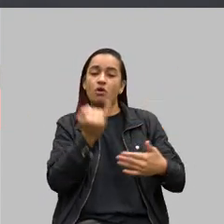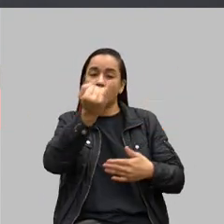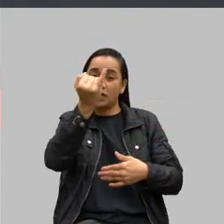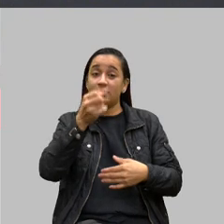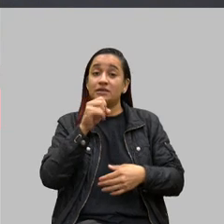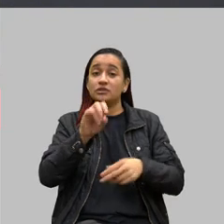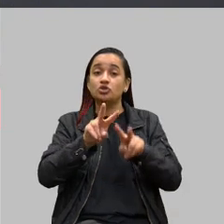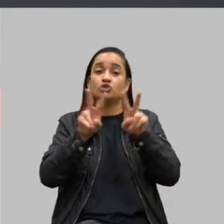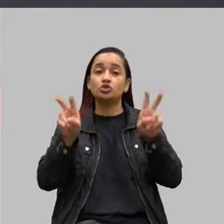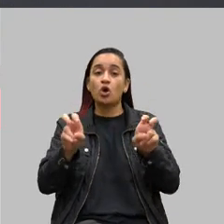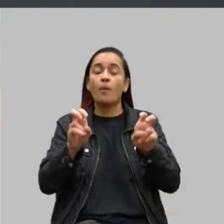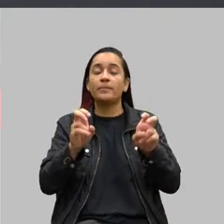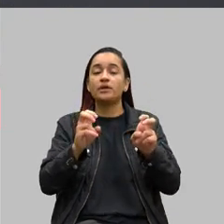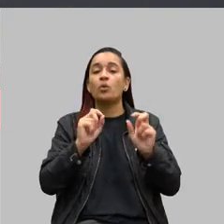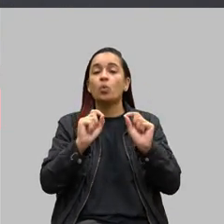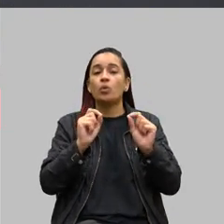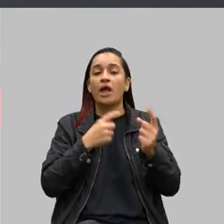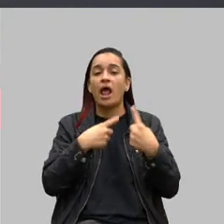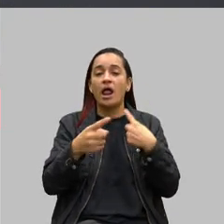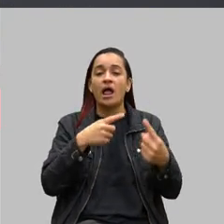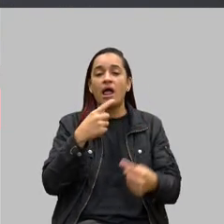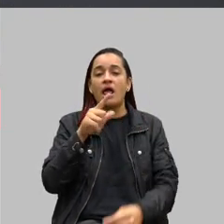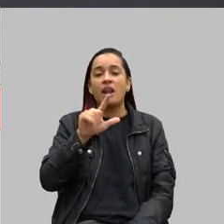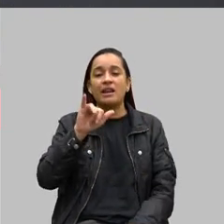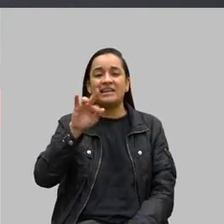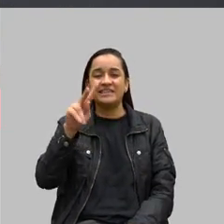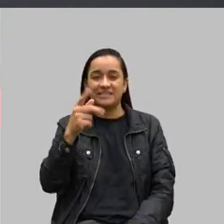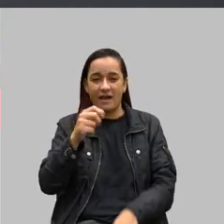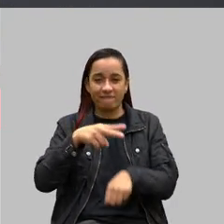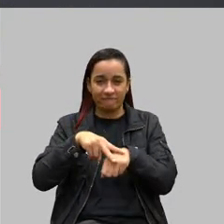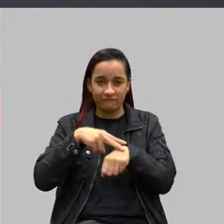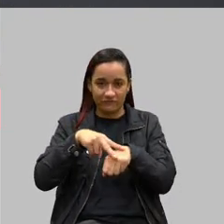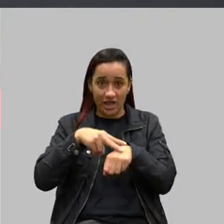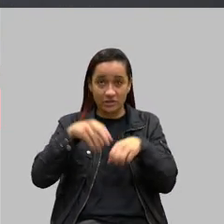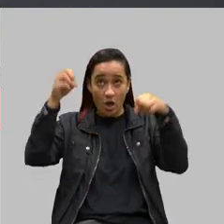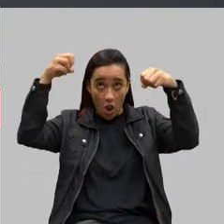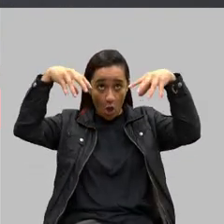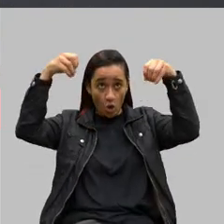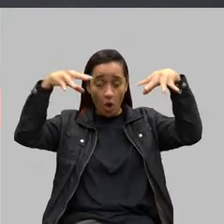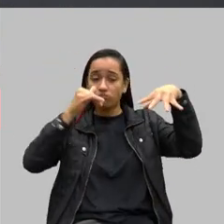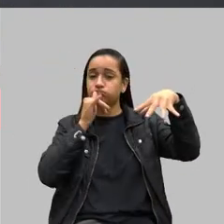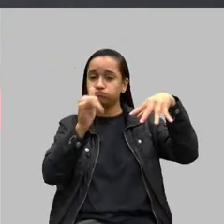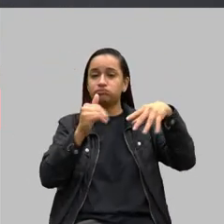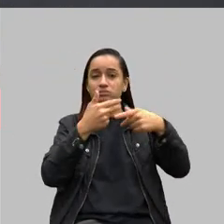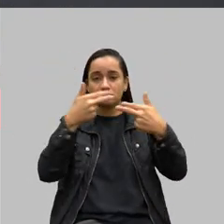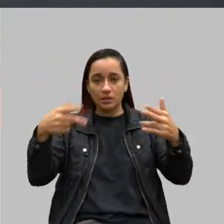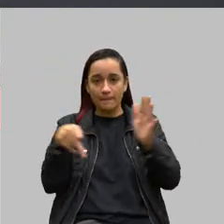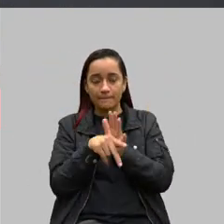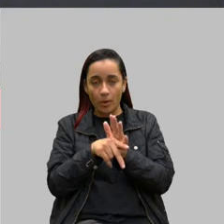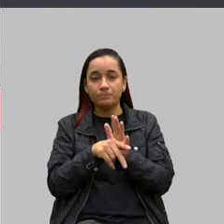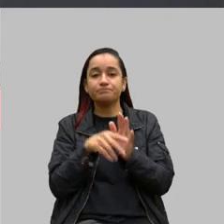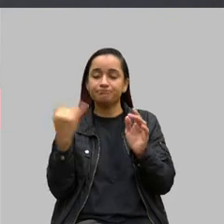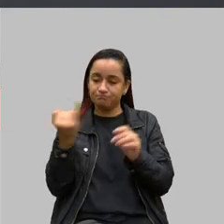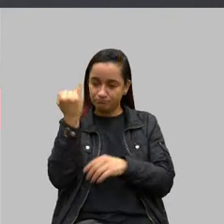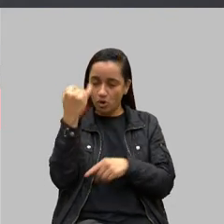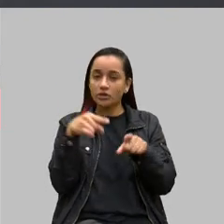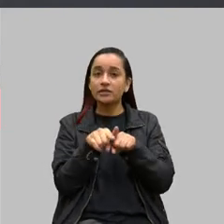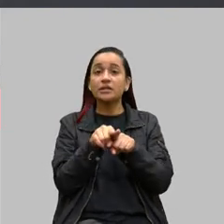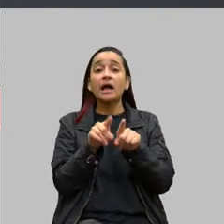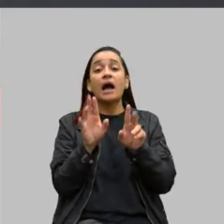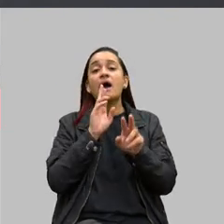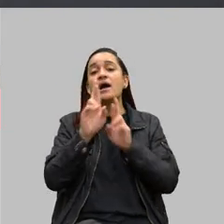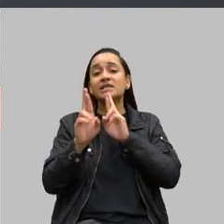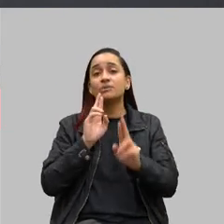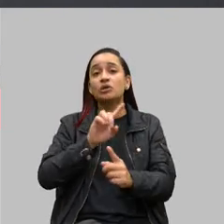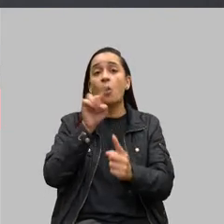da linha verde né tanto a iluminação quanto a sinalização da mg10 acho que avanços importantes em várias frentes respondendo aqui objetivamente suas perguntas